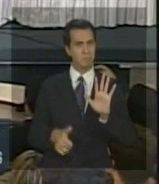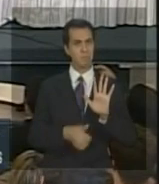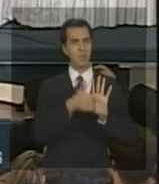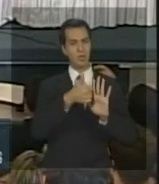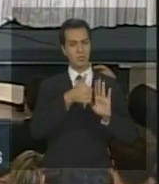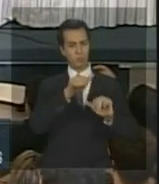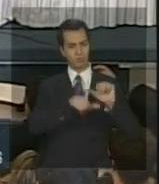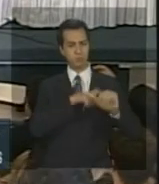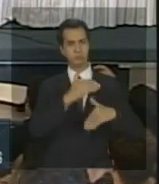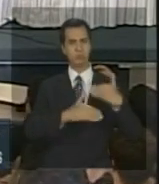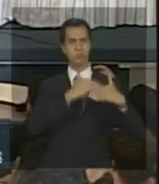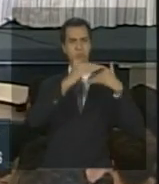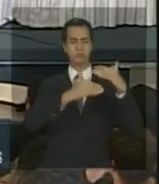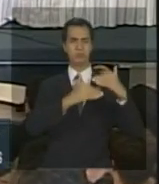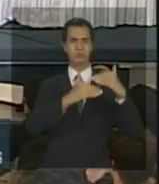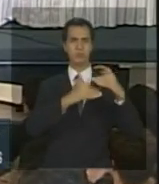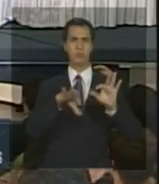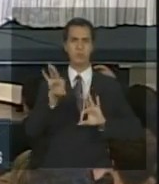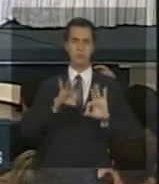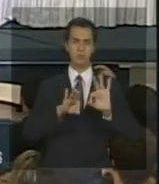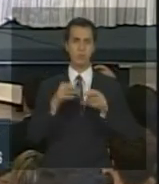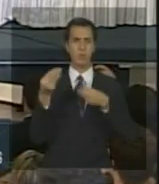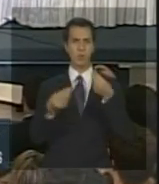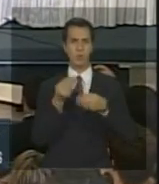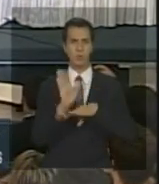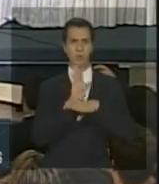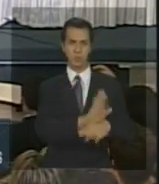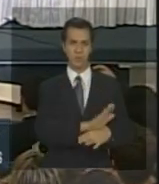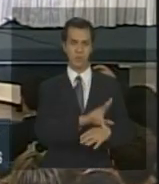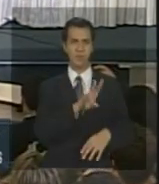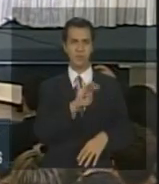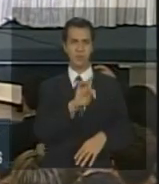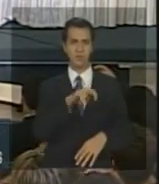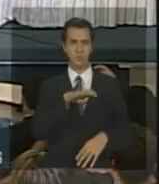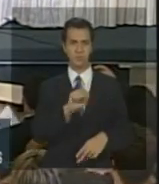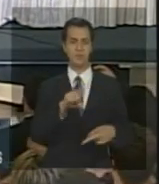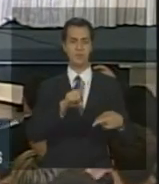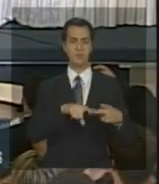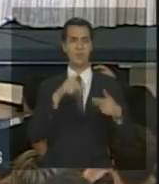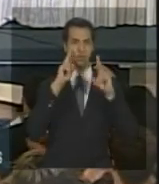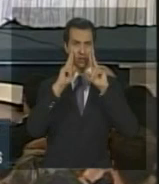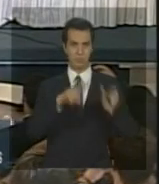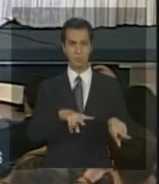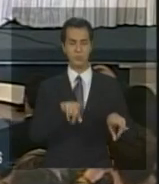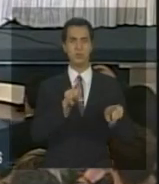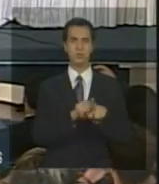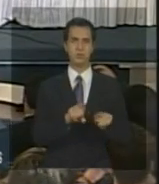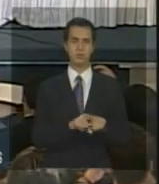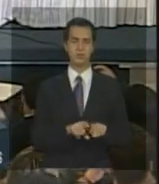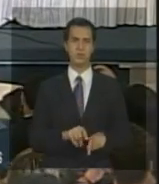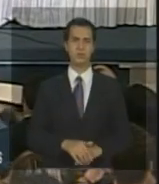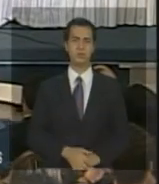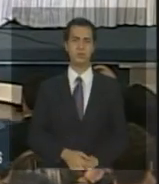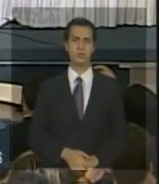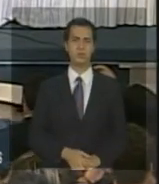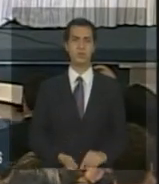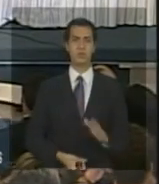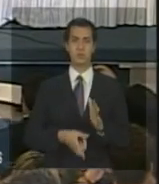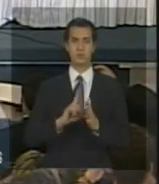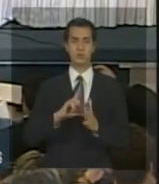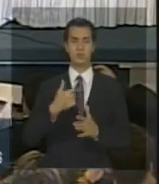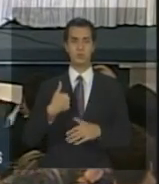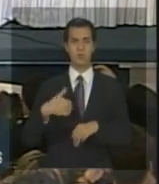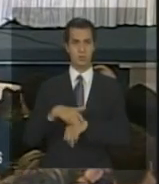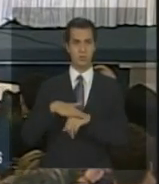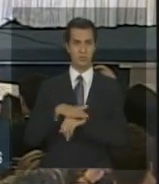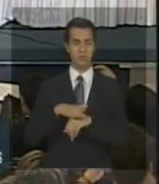Programa Federal de Assistência a Vítimas e Testemunhas. Conversava antes dessa nossa reunião com o Fabiano, que